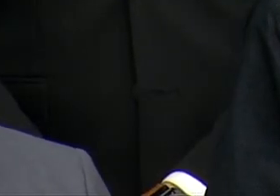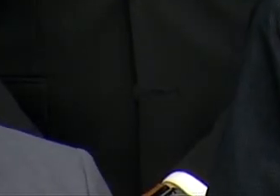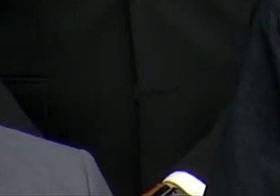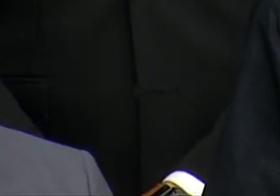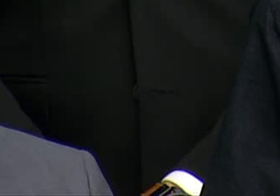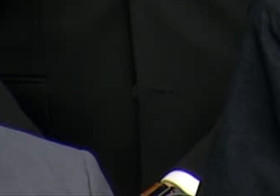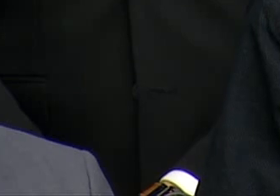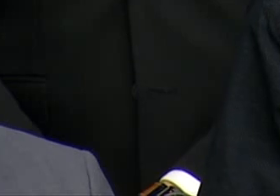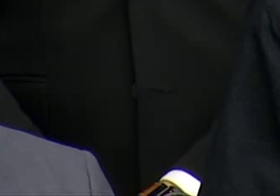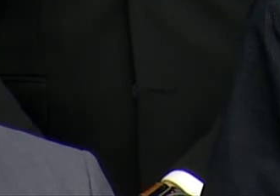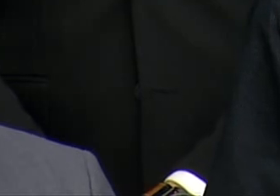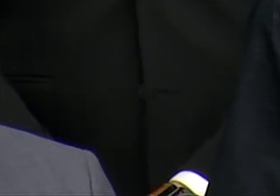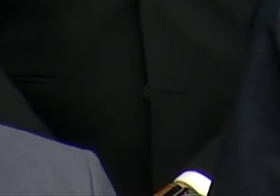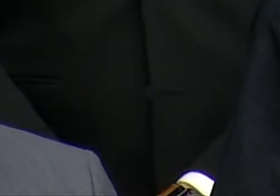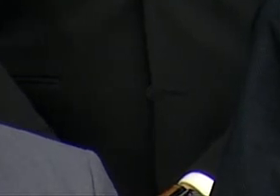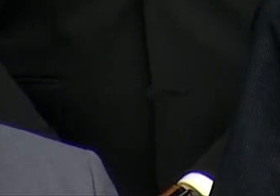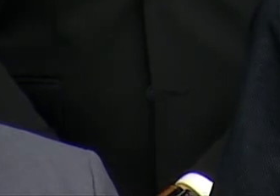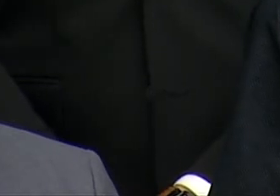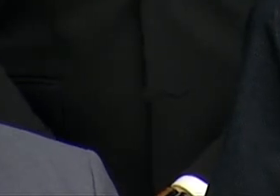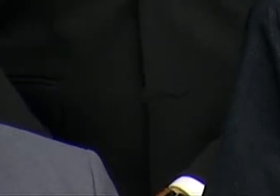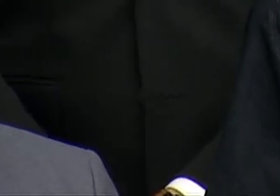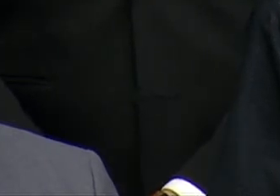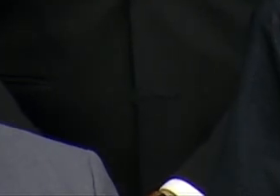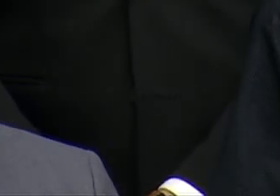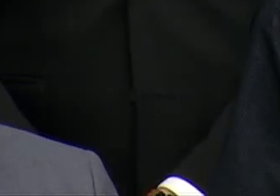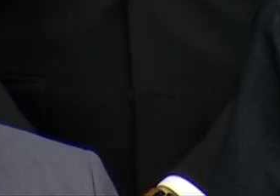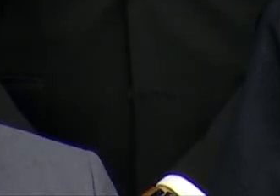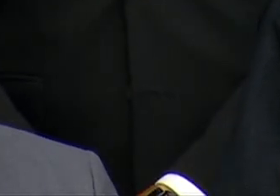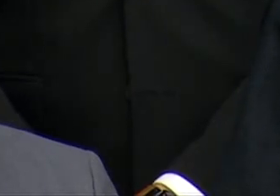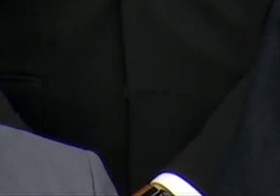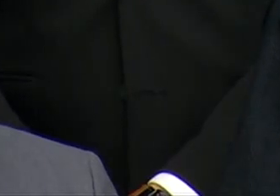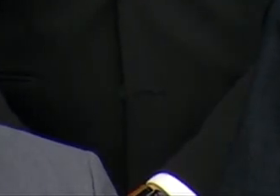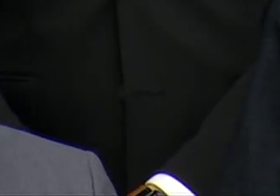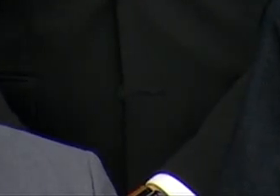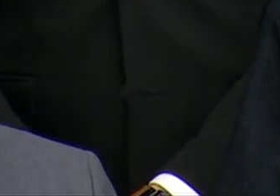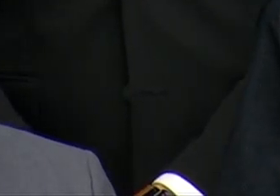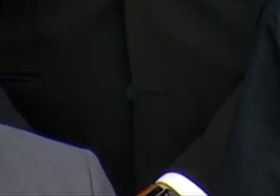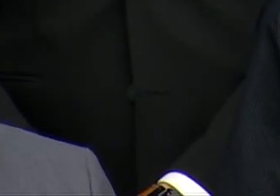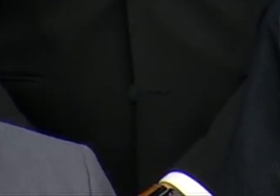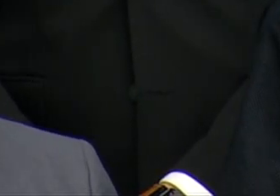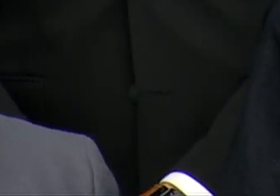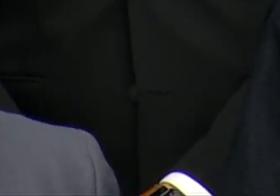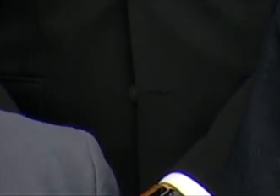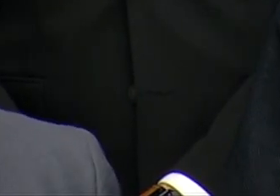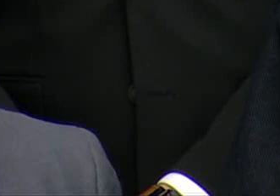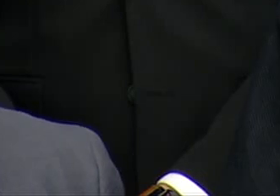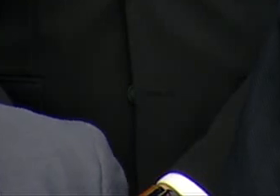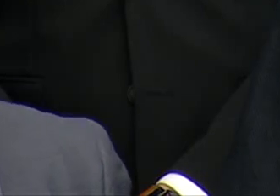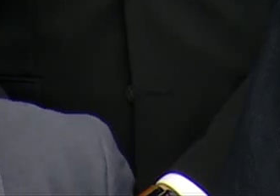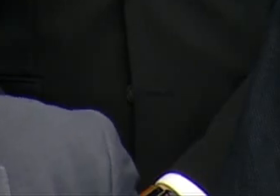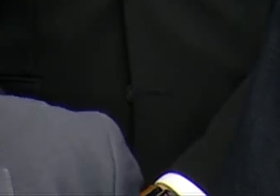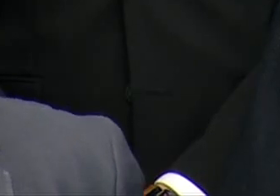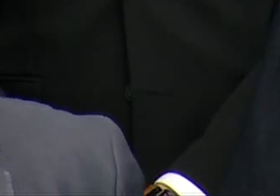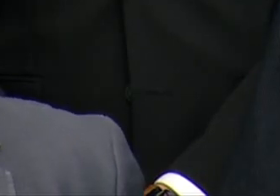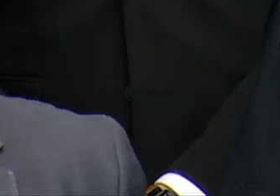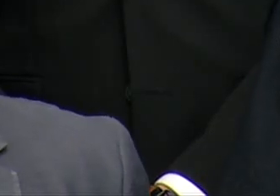relação do dia a dia. E procurando ter essa visão bastante social e questionativa e crítica, que é o